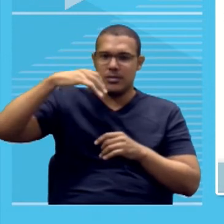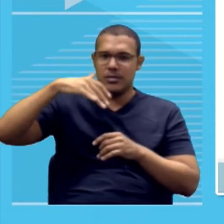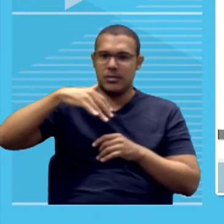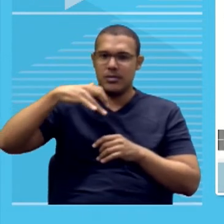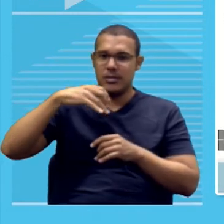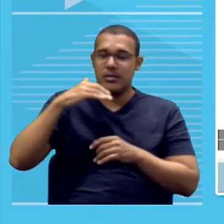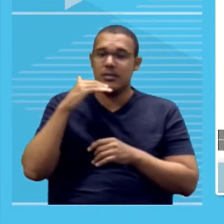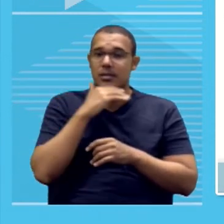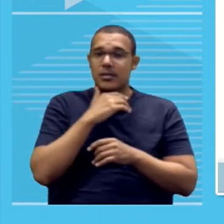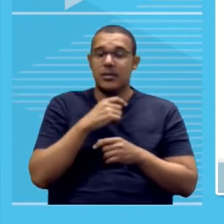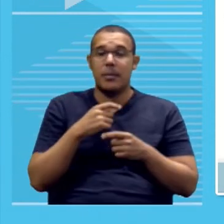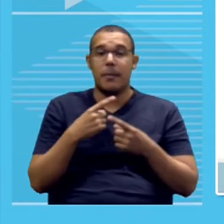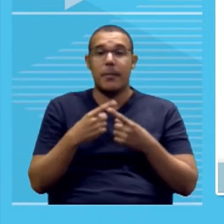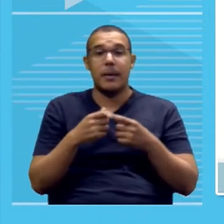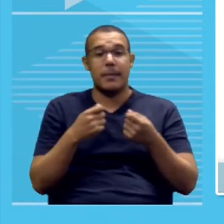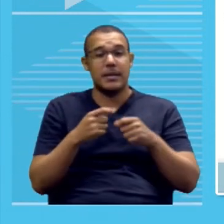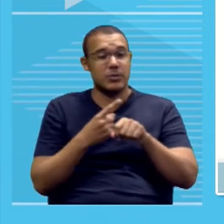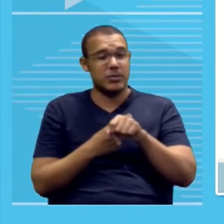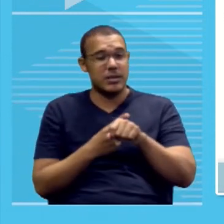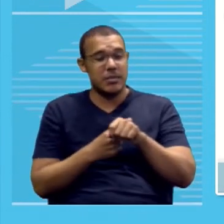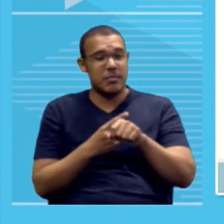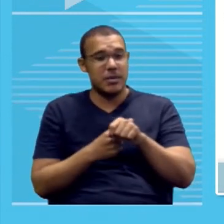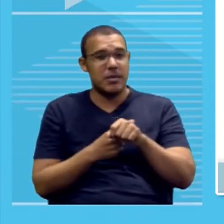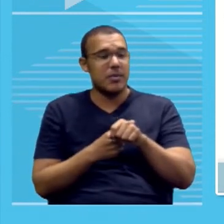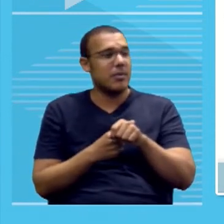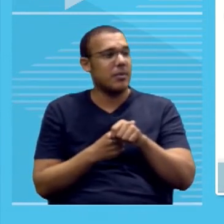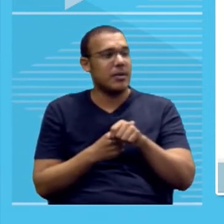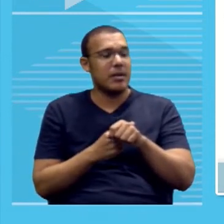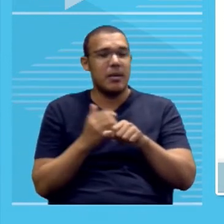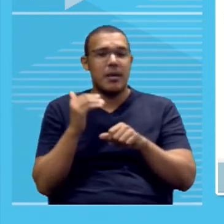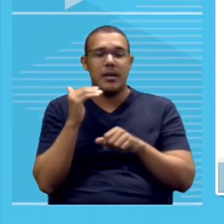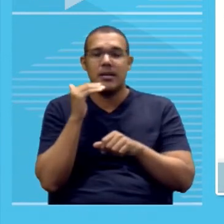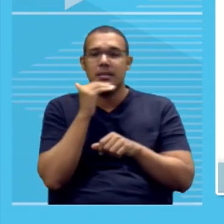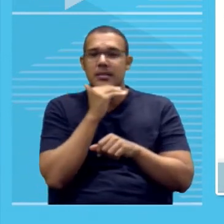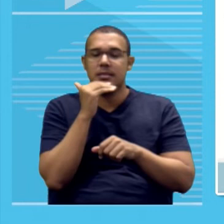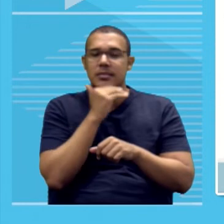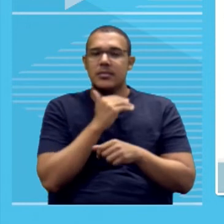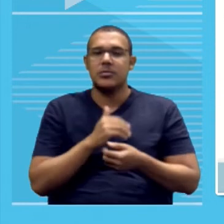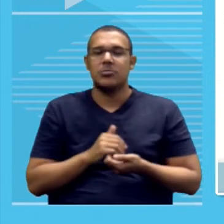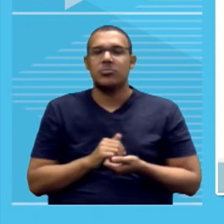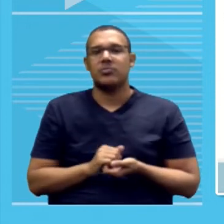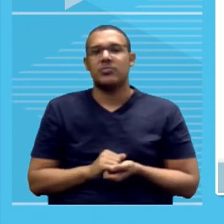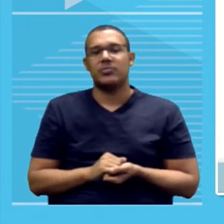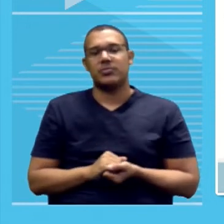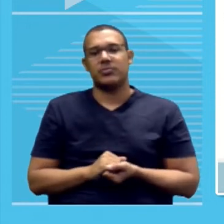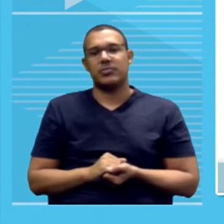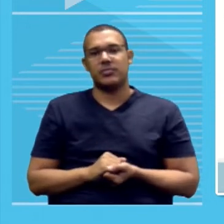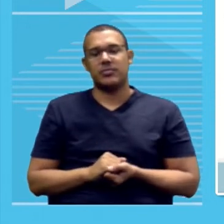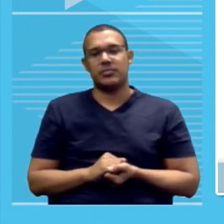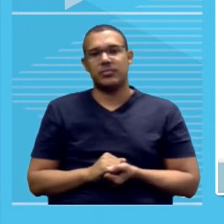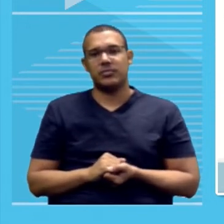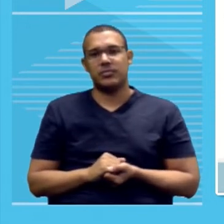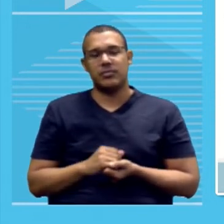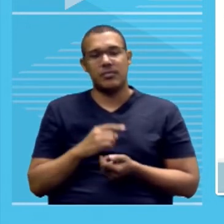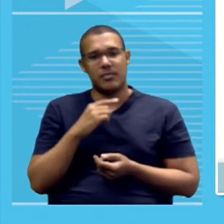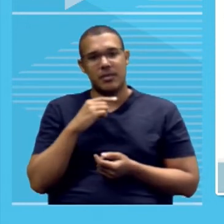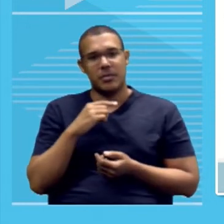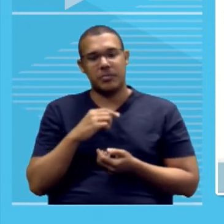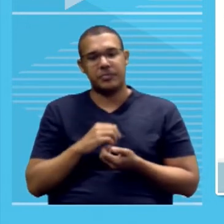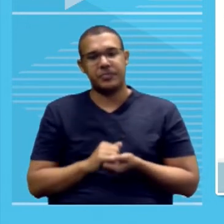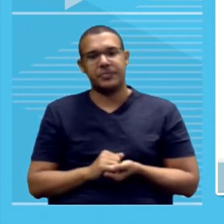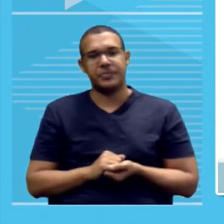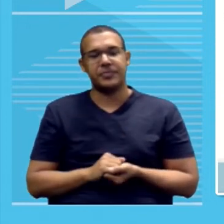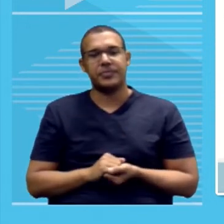porque ela precisou ter um tempo lá dentro do chuveiro para esquentar. Ok? E aí depois ela sai aquecida.